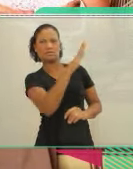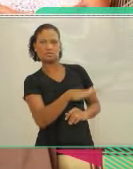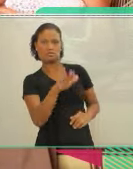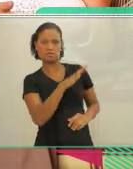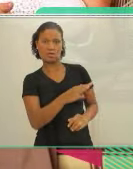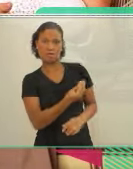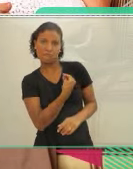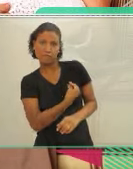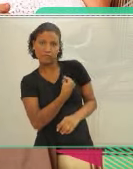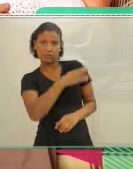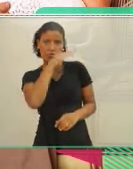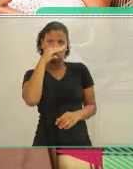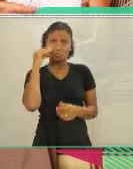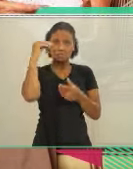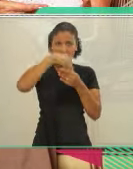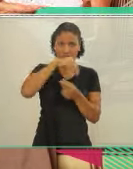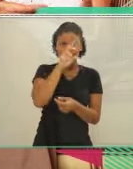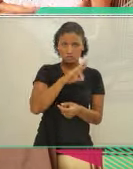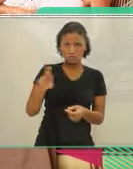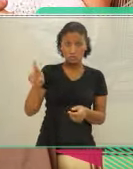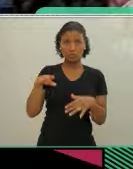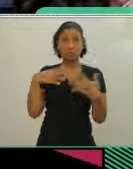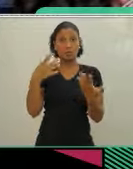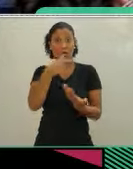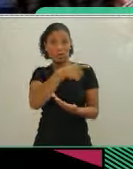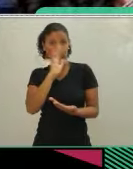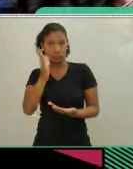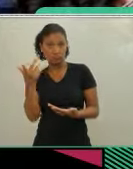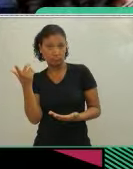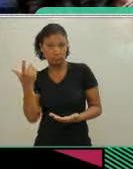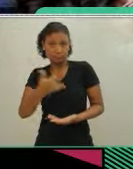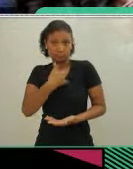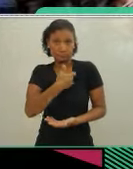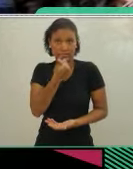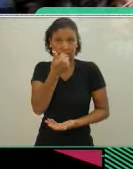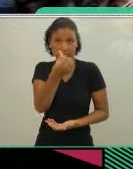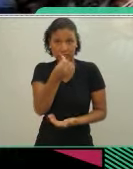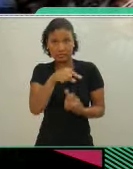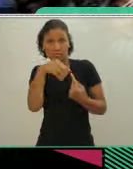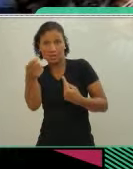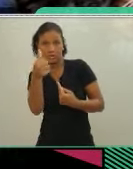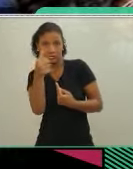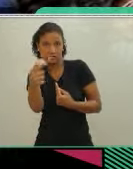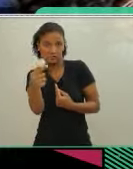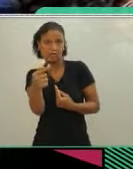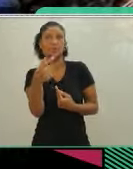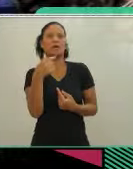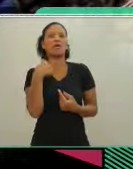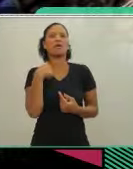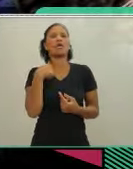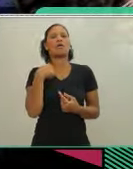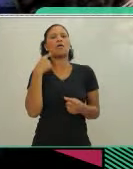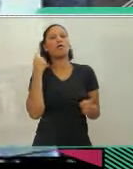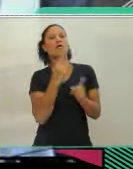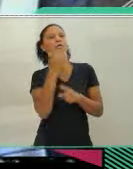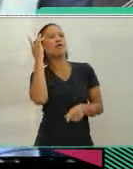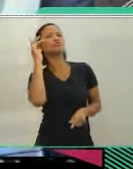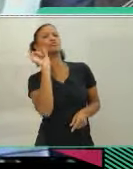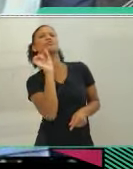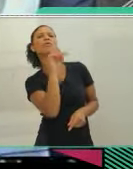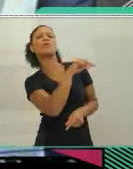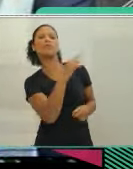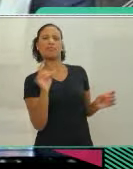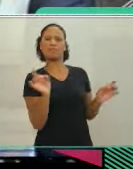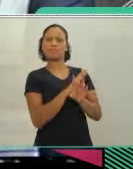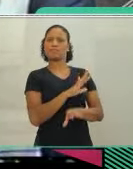adulta dentro da religião. Quando ela fez 16 para 17 anos,